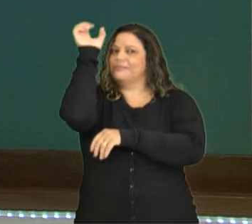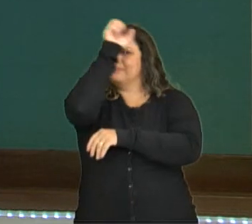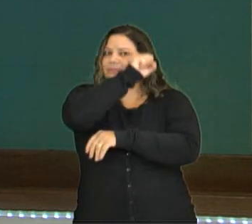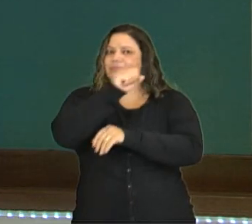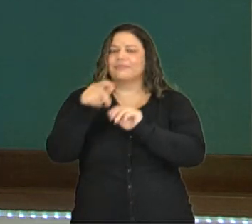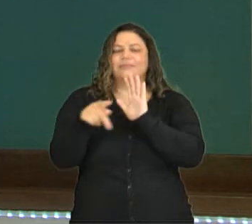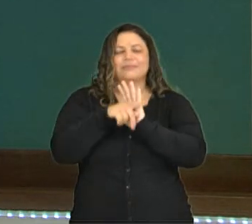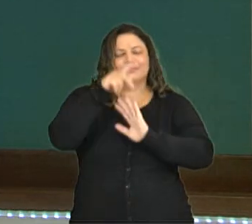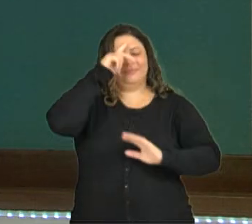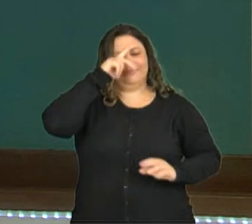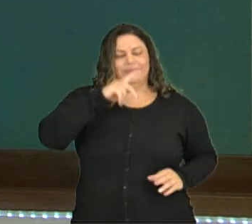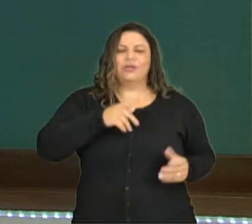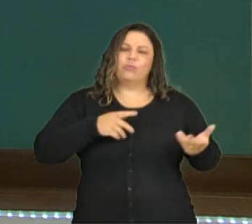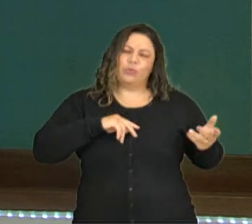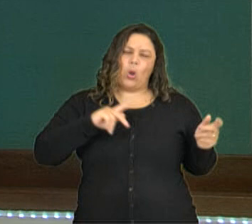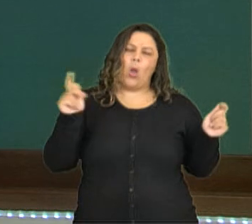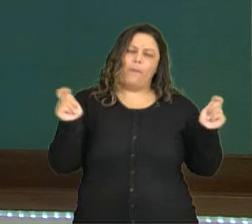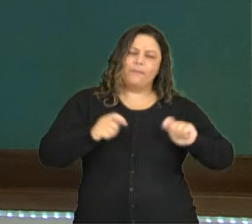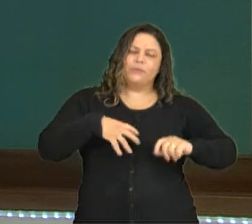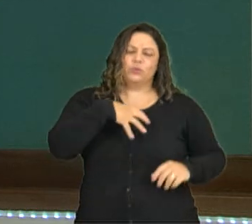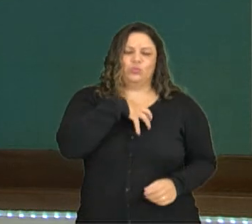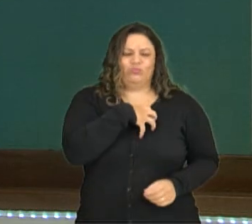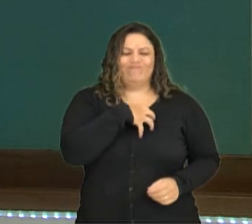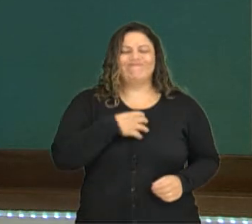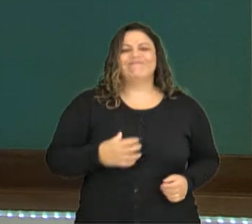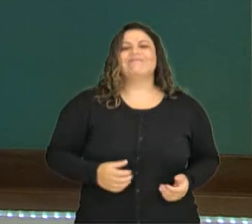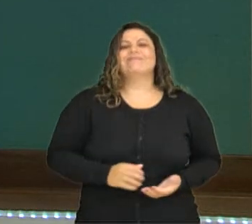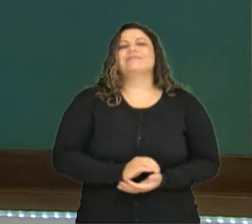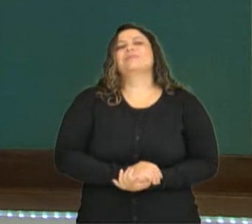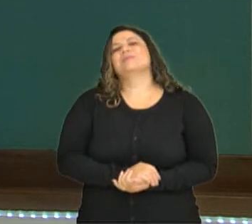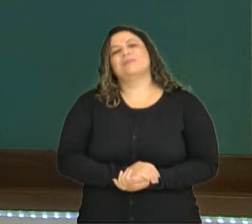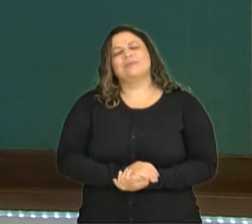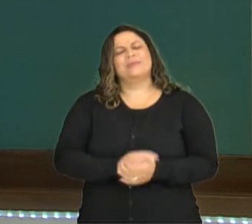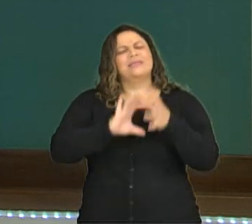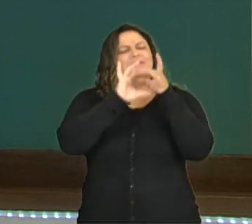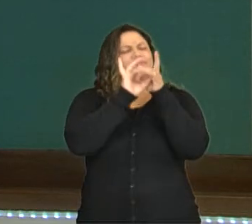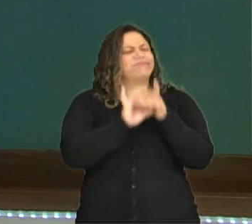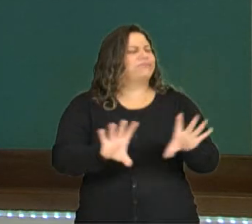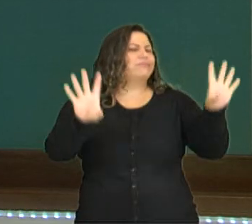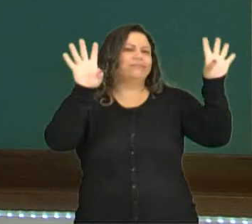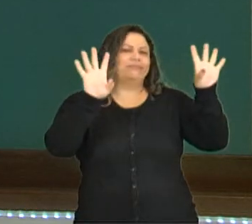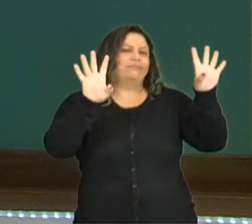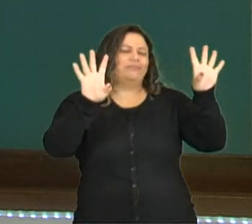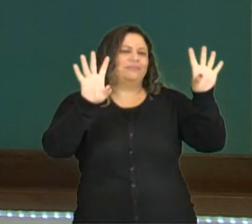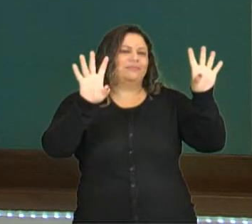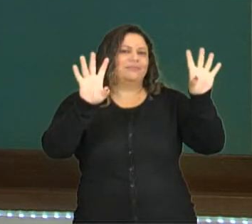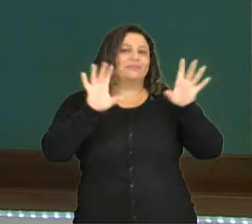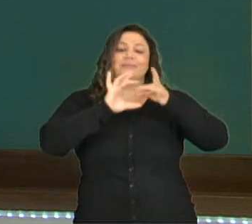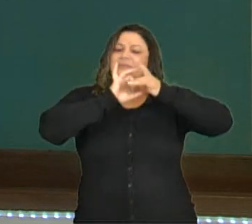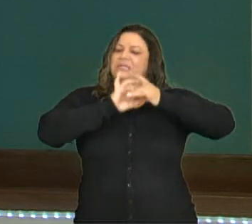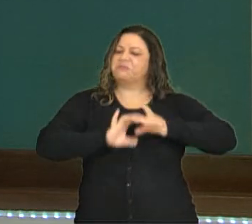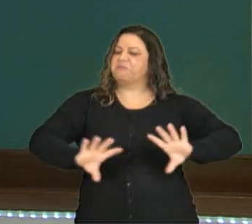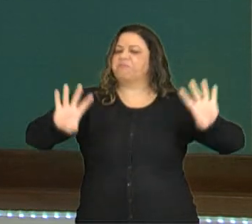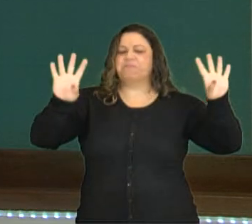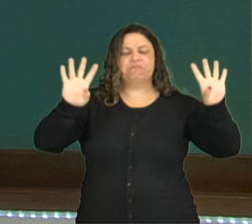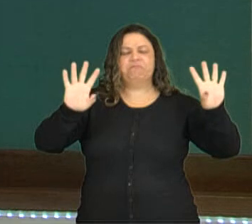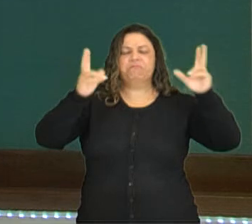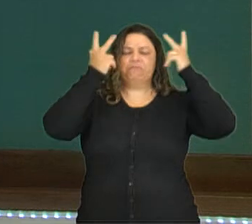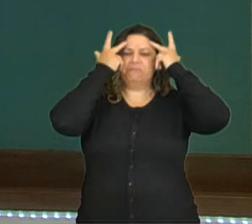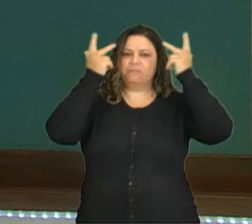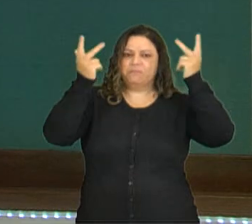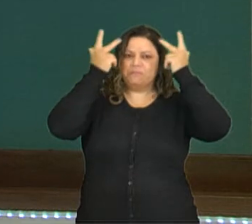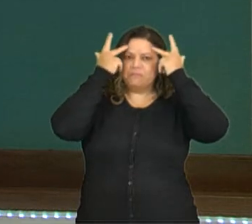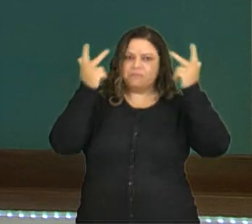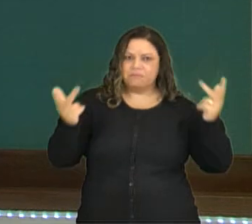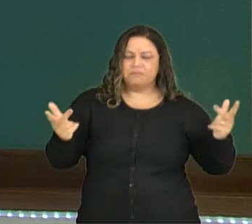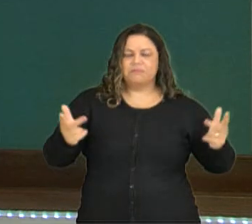seu próprio estilo. Num desenrolar espontâneo e natural, como eu disse, é espontâneo, você vai ser natural na hora que